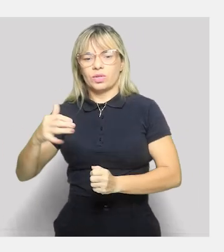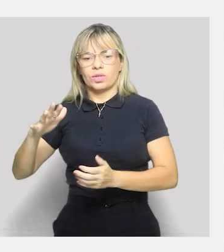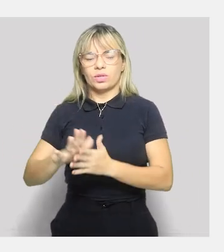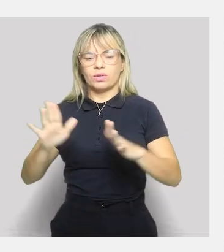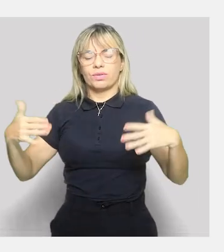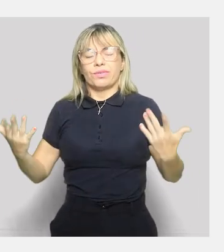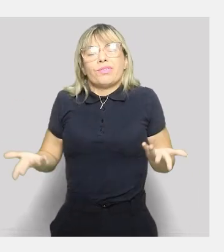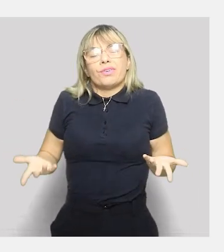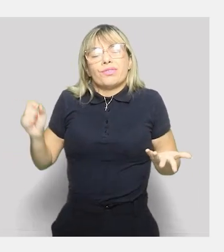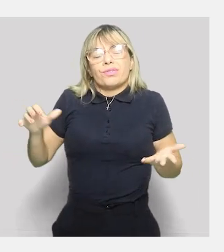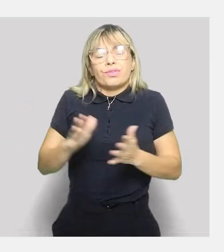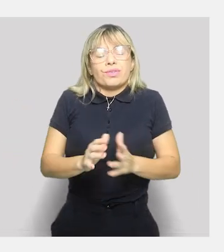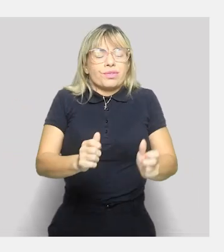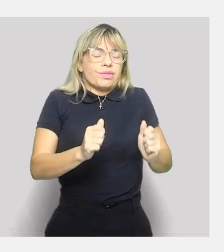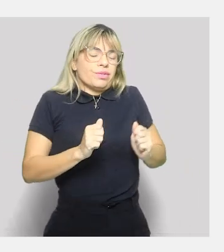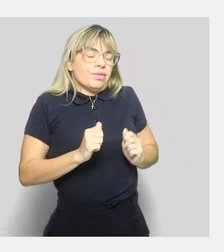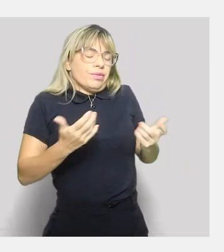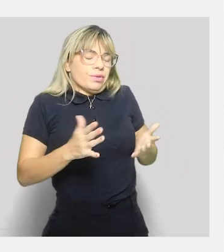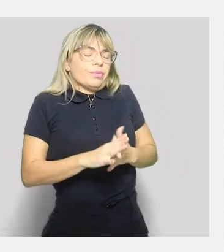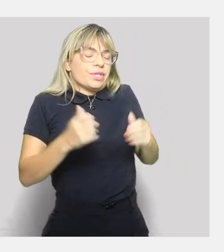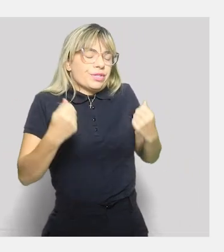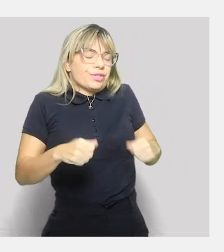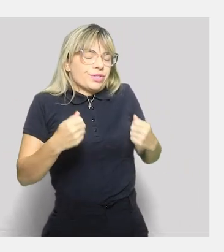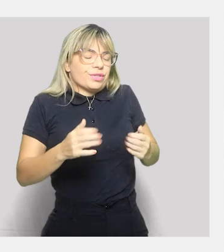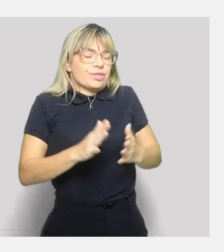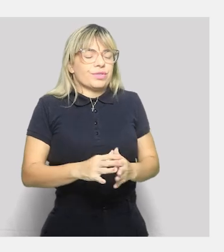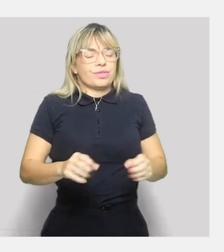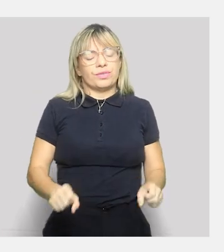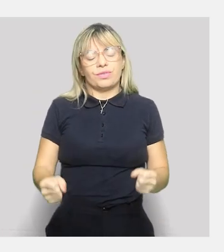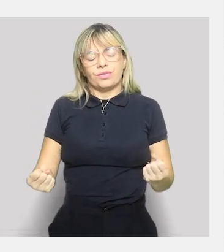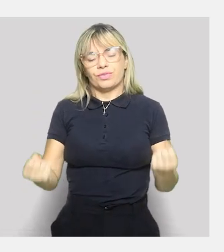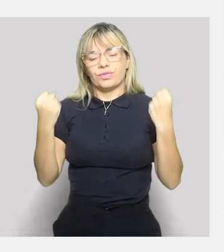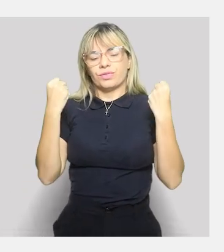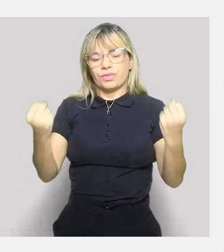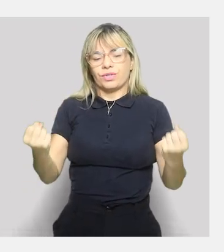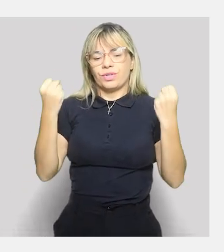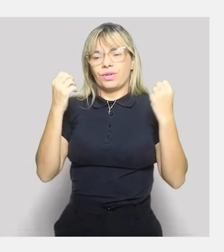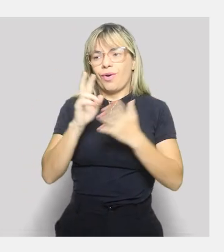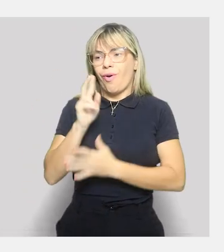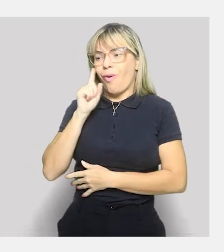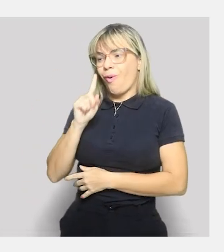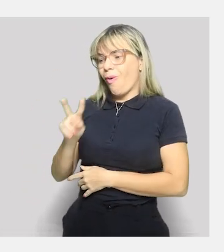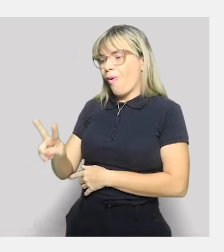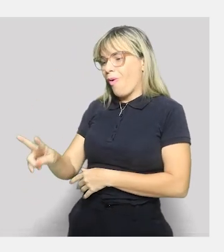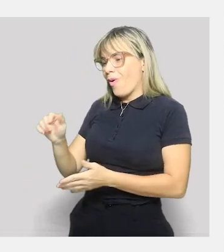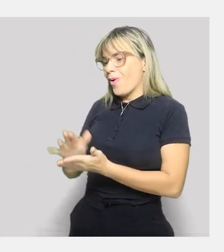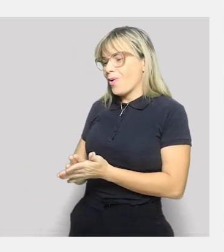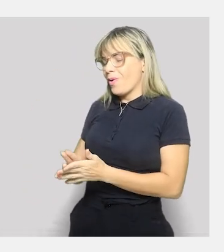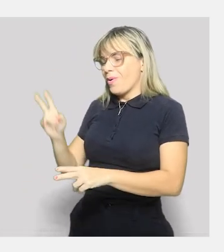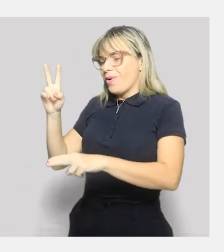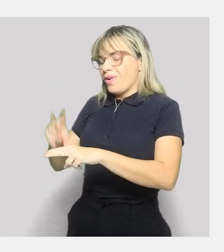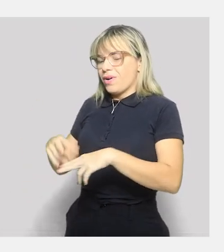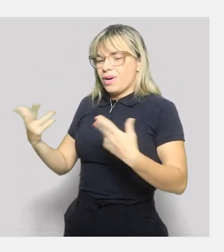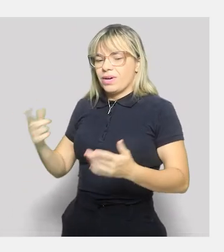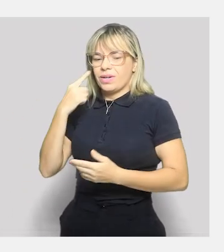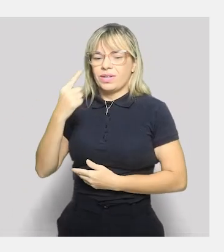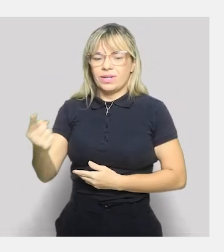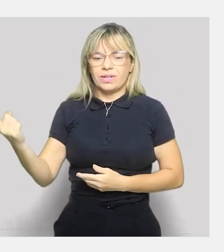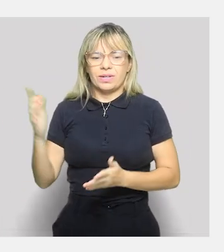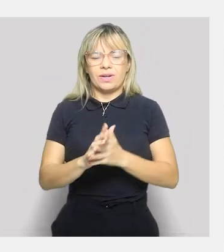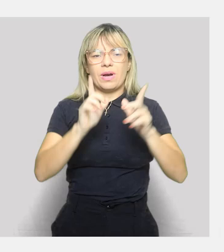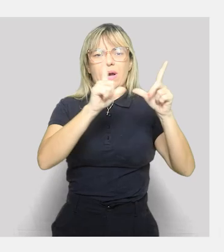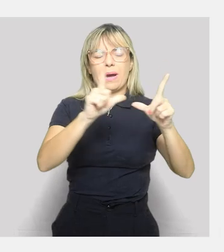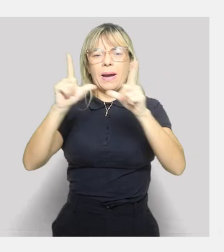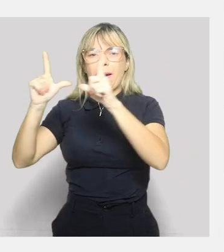sedentária, preciso de exercício. E aí ela diz, olha, um banquinho, tá? Estamos diante aqui de uma pequena